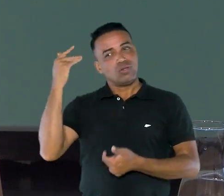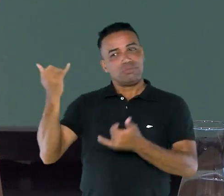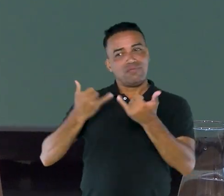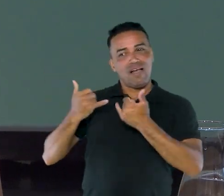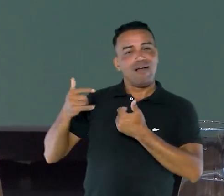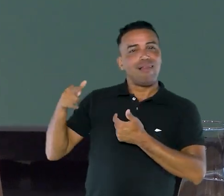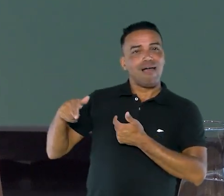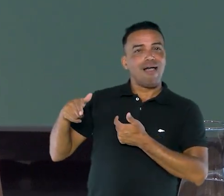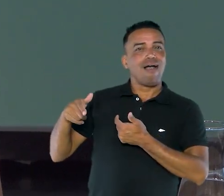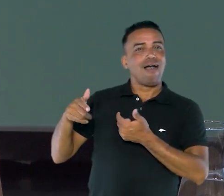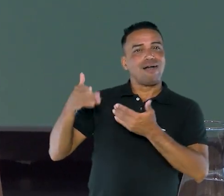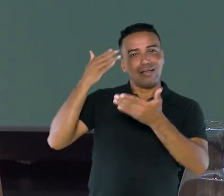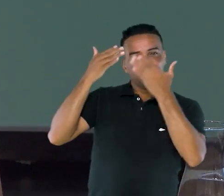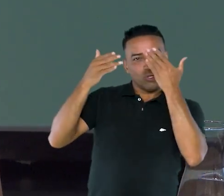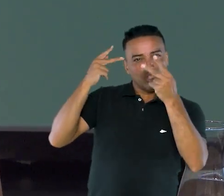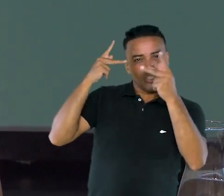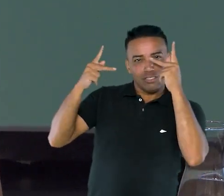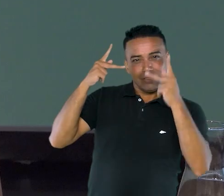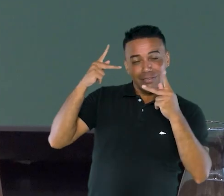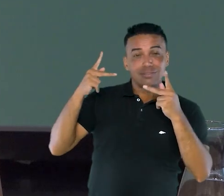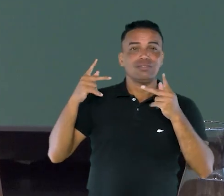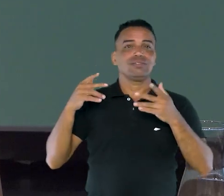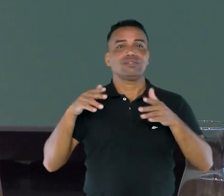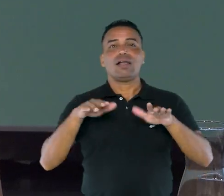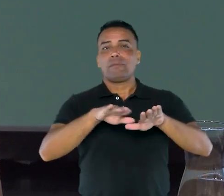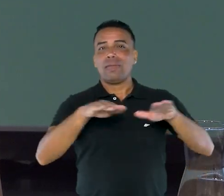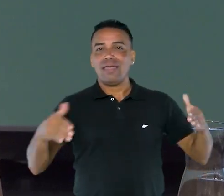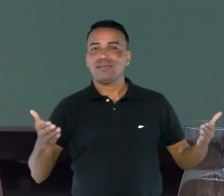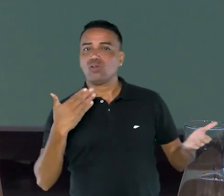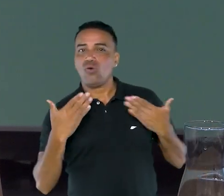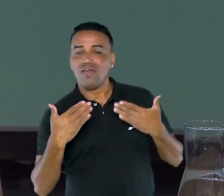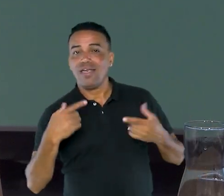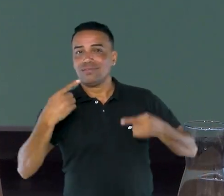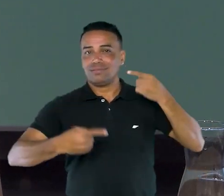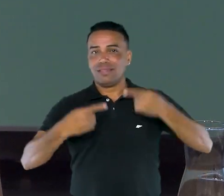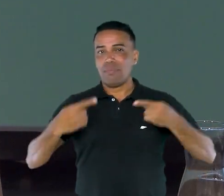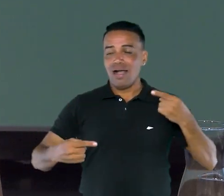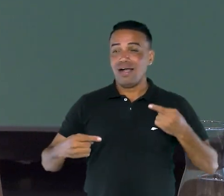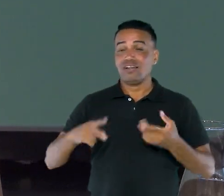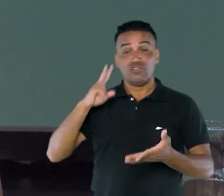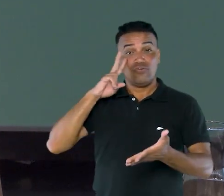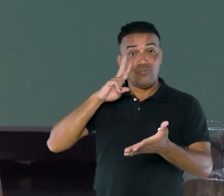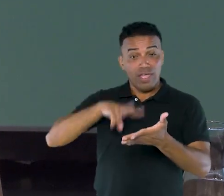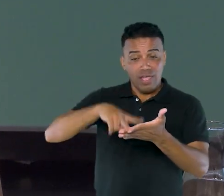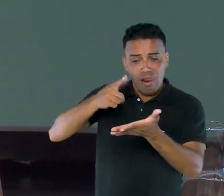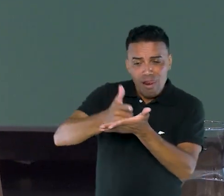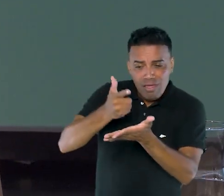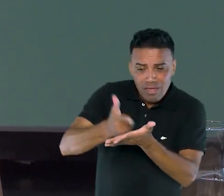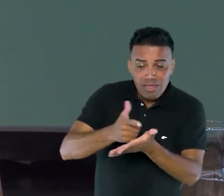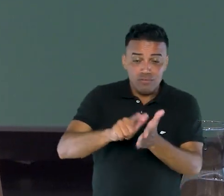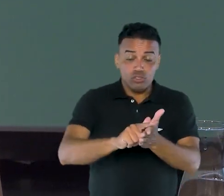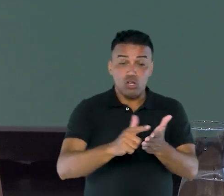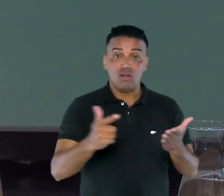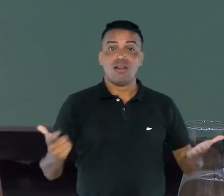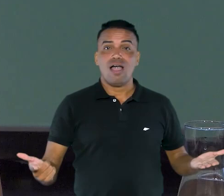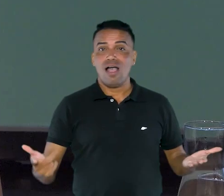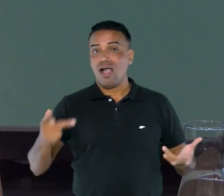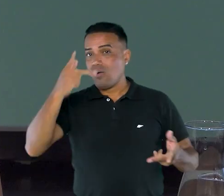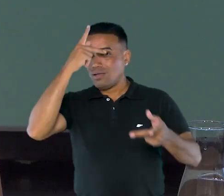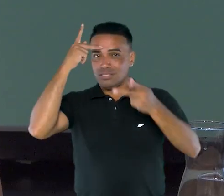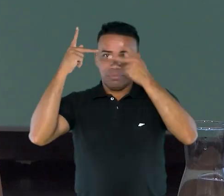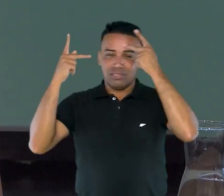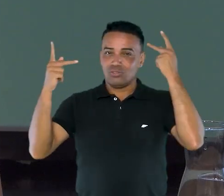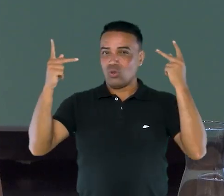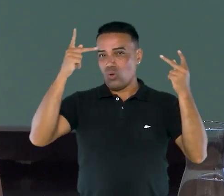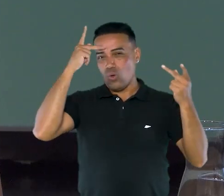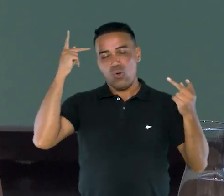livros, as mesas, os debates, e fico lendo livro, jornal, pessoas. É uma leitura